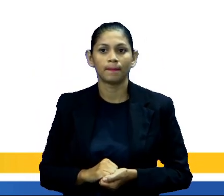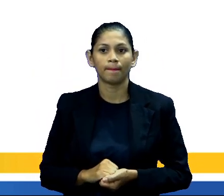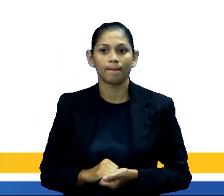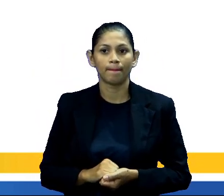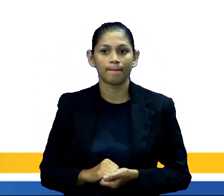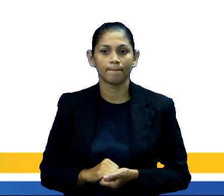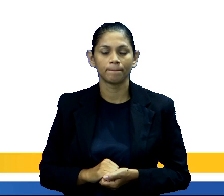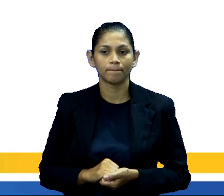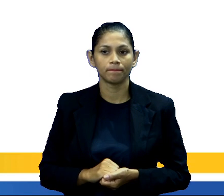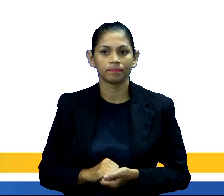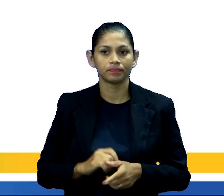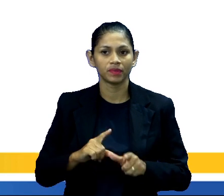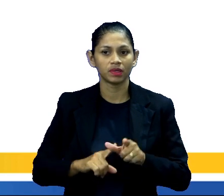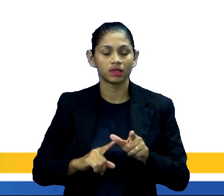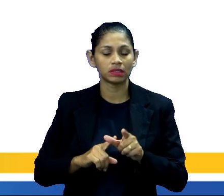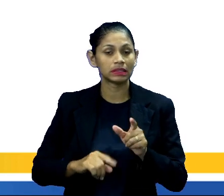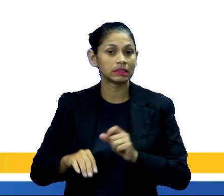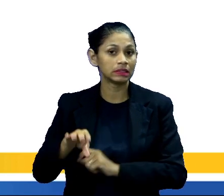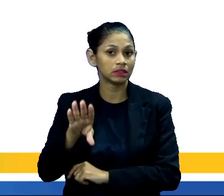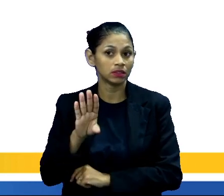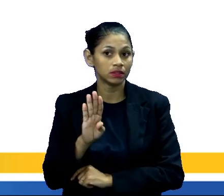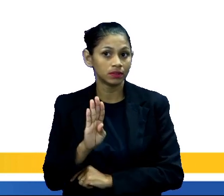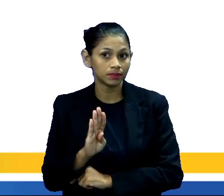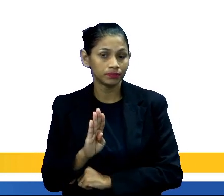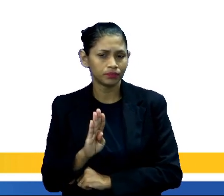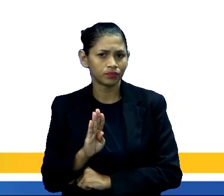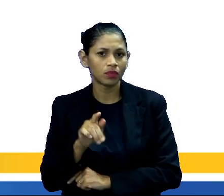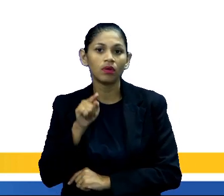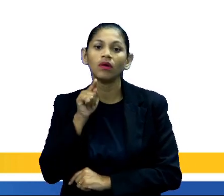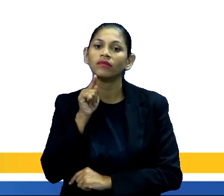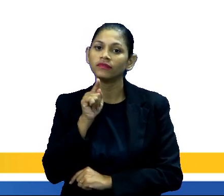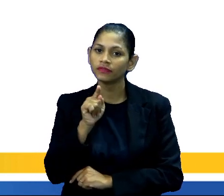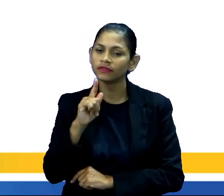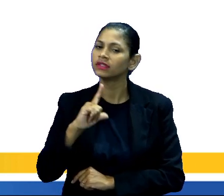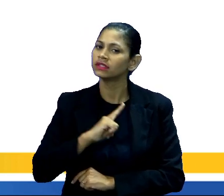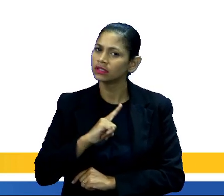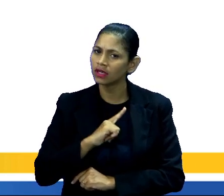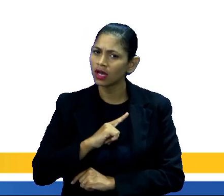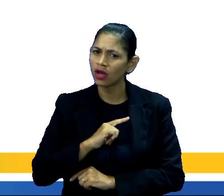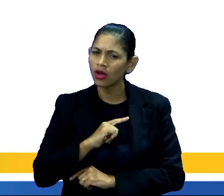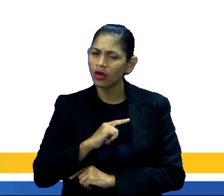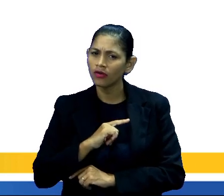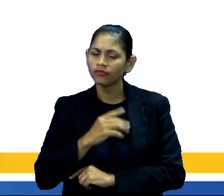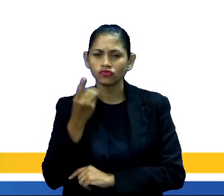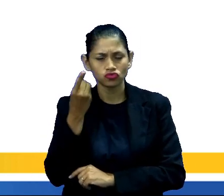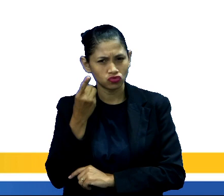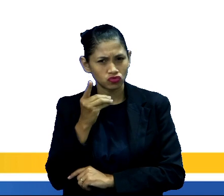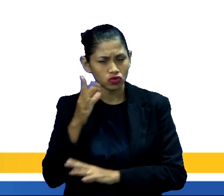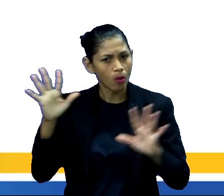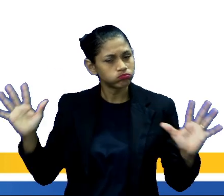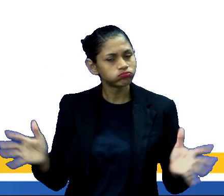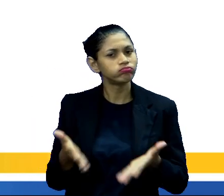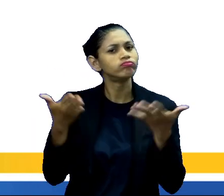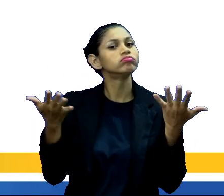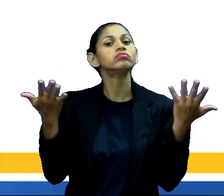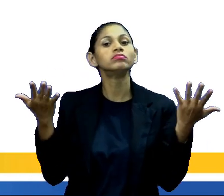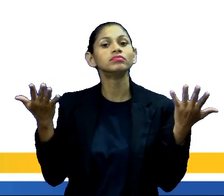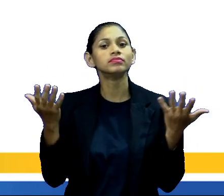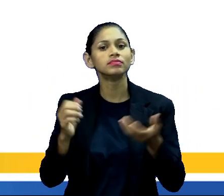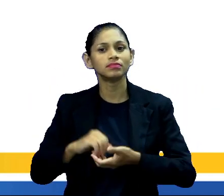Na letra B, Did you have a wonderful day? Você teve um dia maravilhoso?